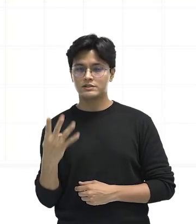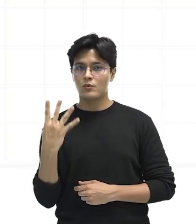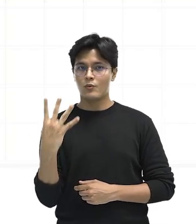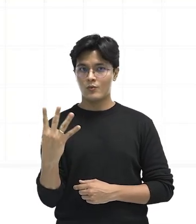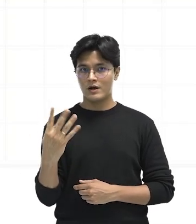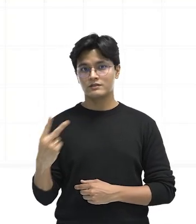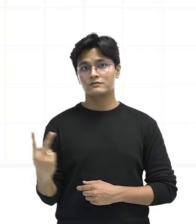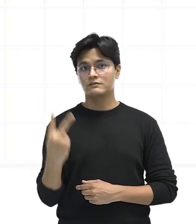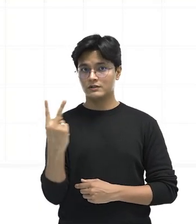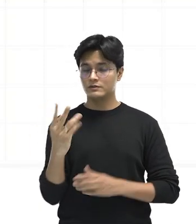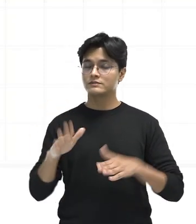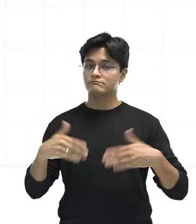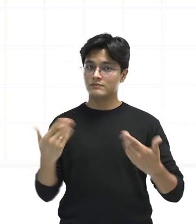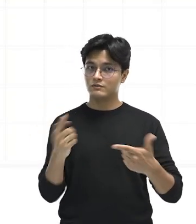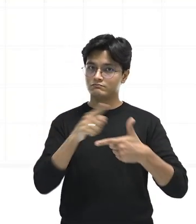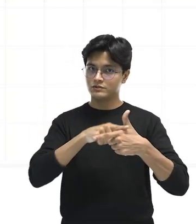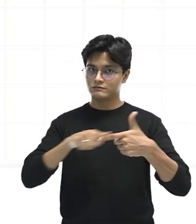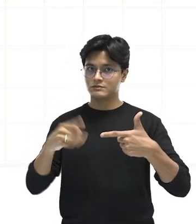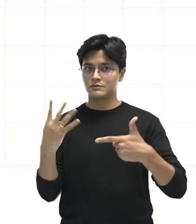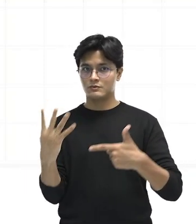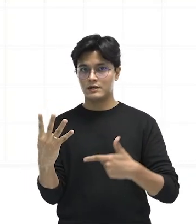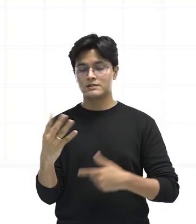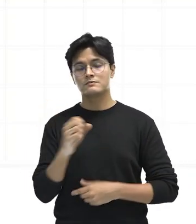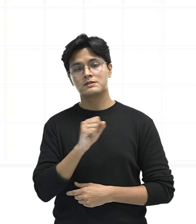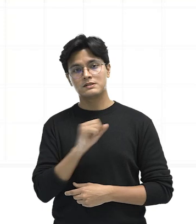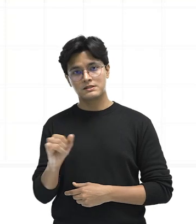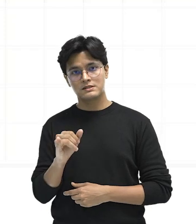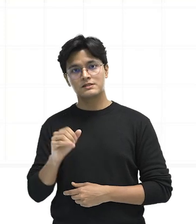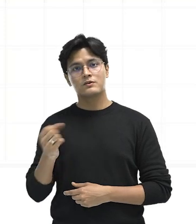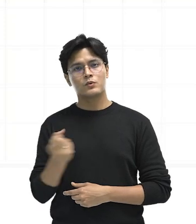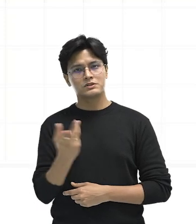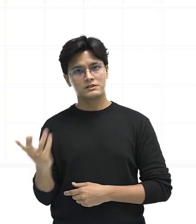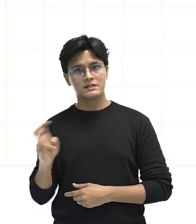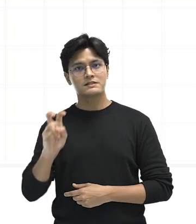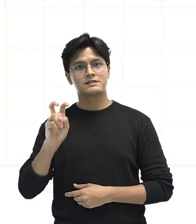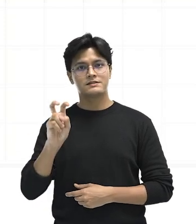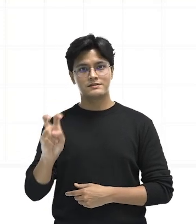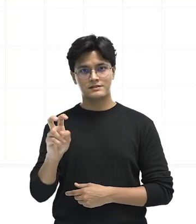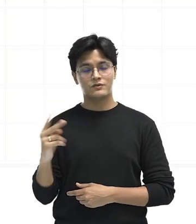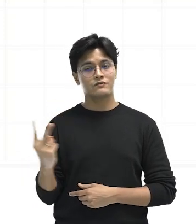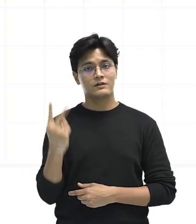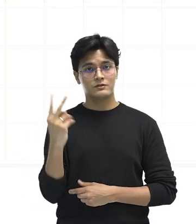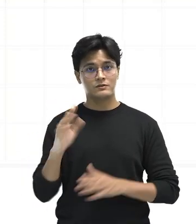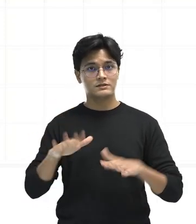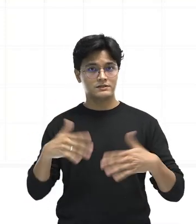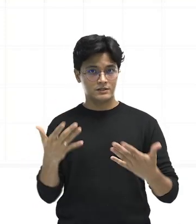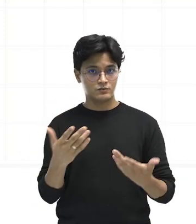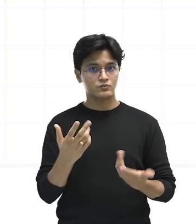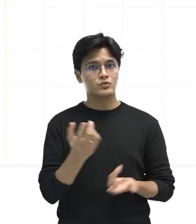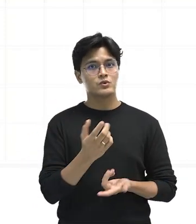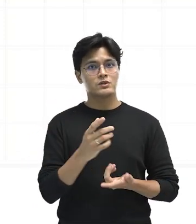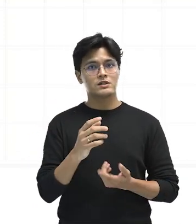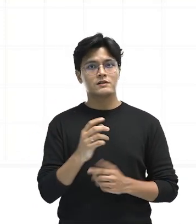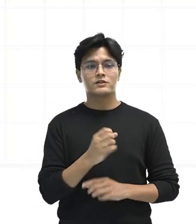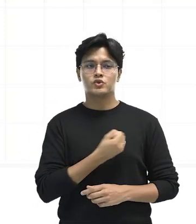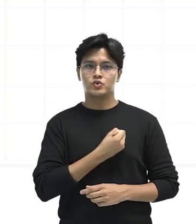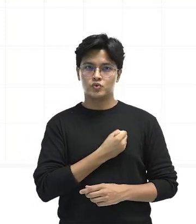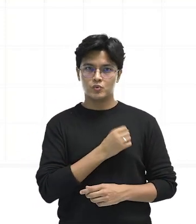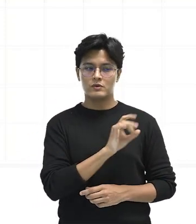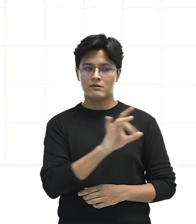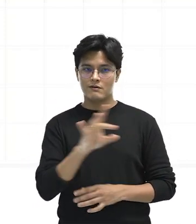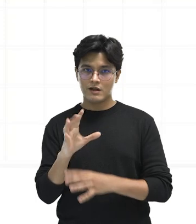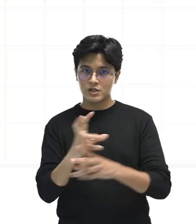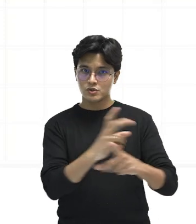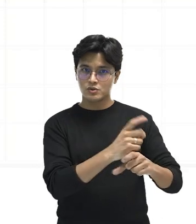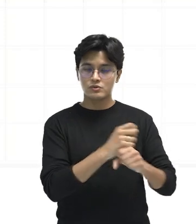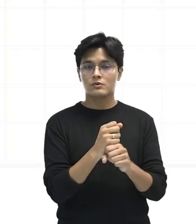iríamos dividir por 4. Se fossem 5 valores, iríamos somar os 5 e dividir por 5.